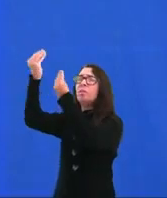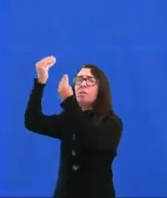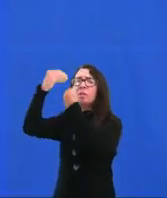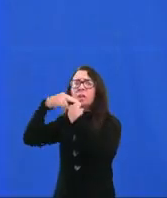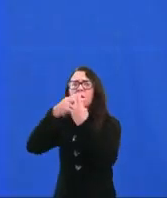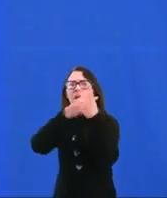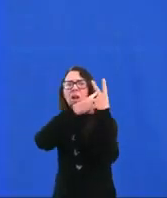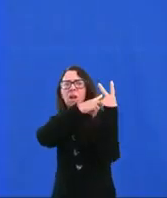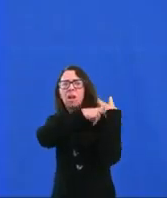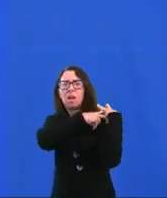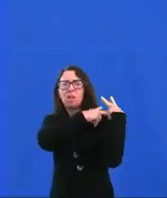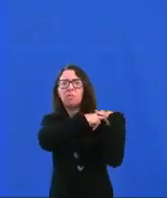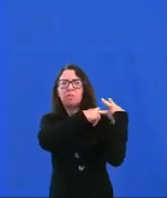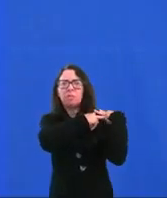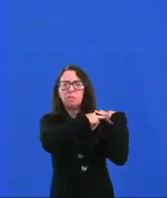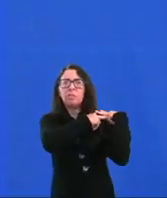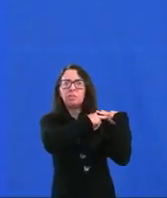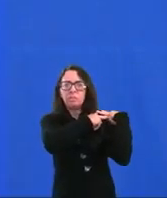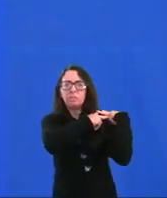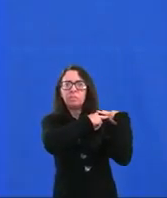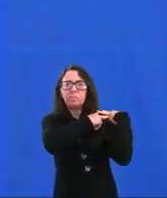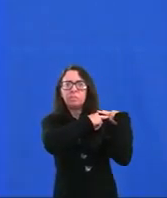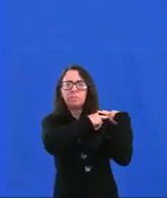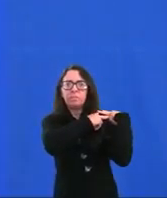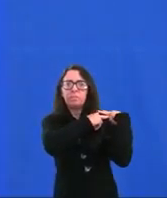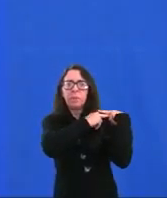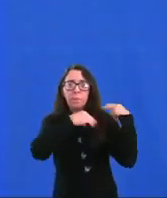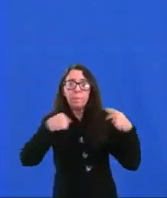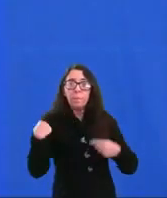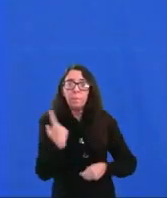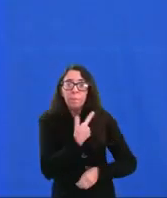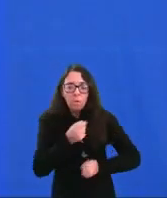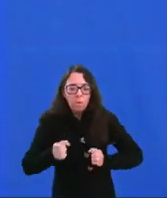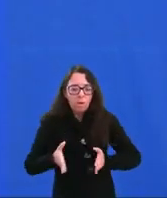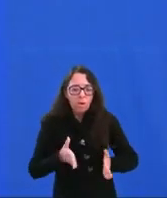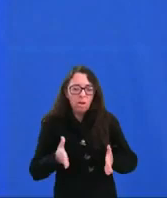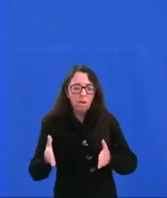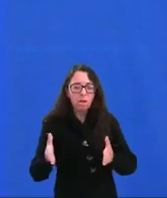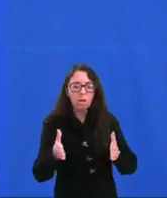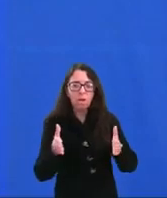a caminhar. E esses líderes, então, conduziam o povo.